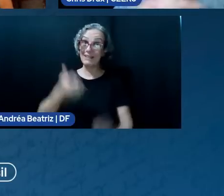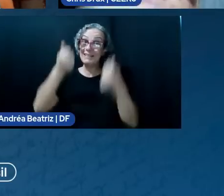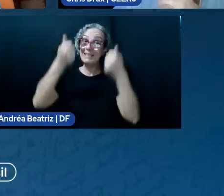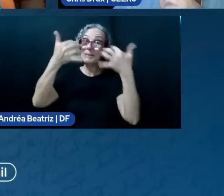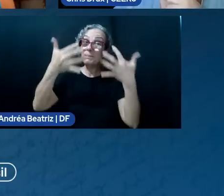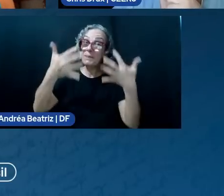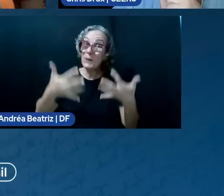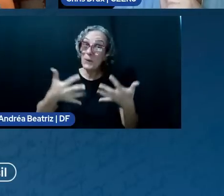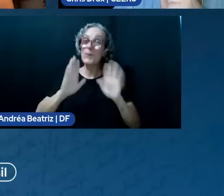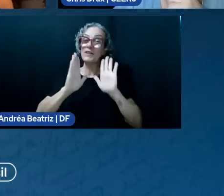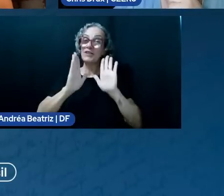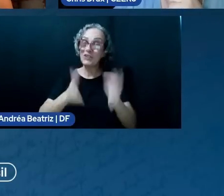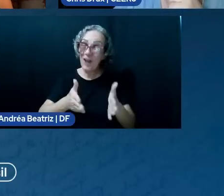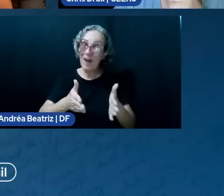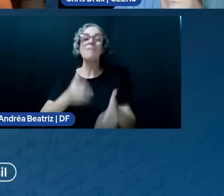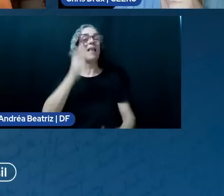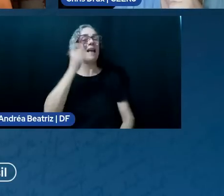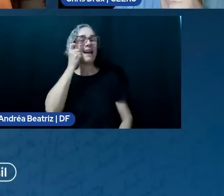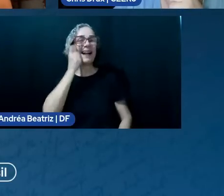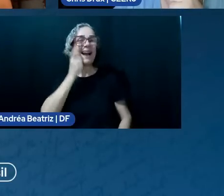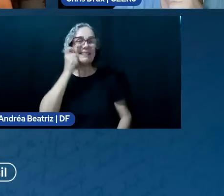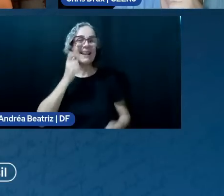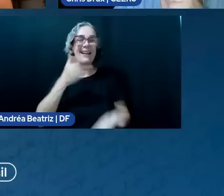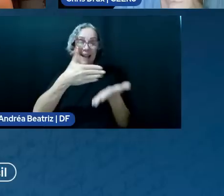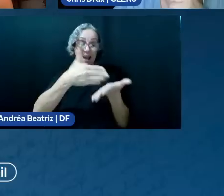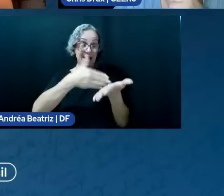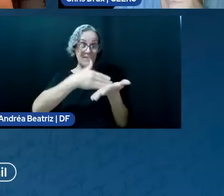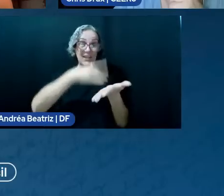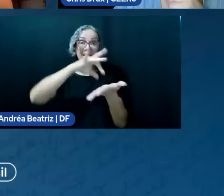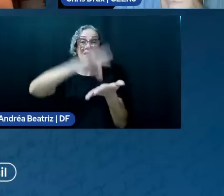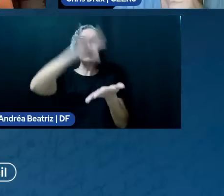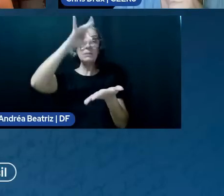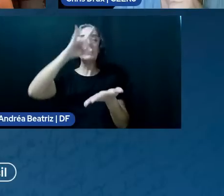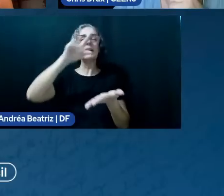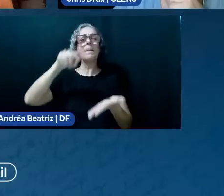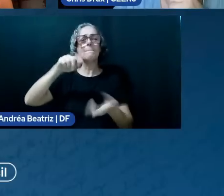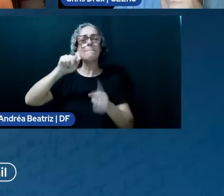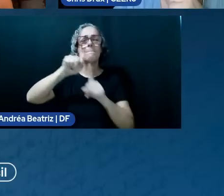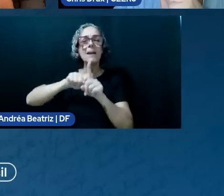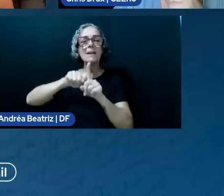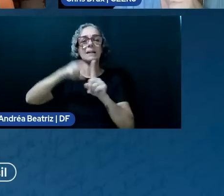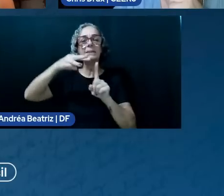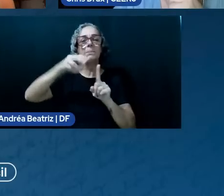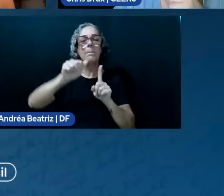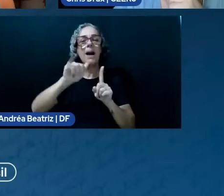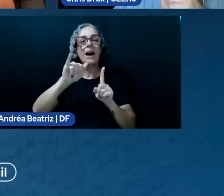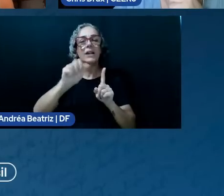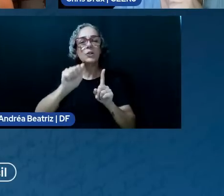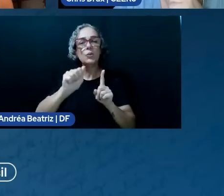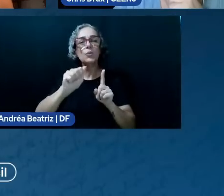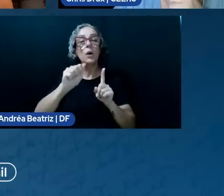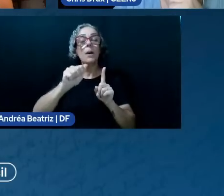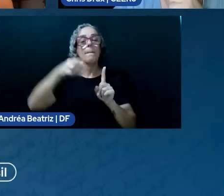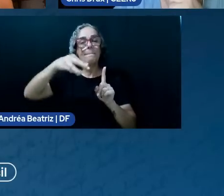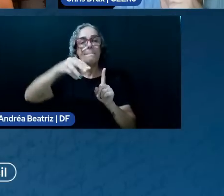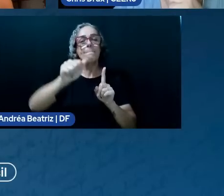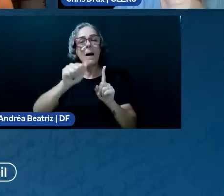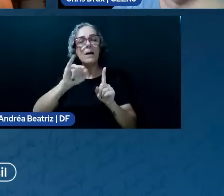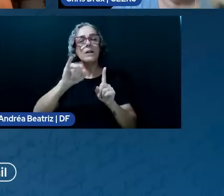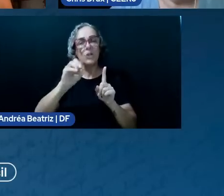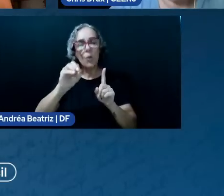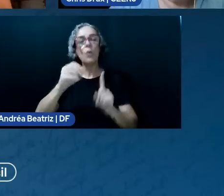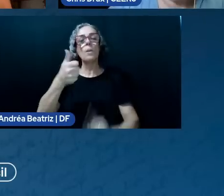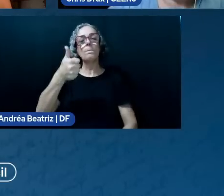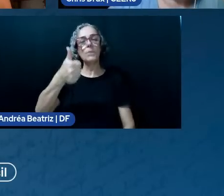pouquinho, Kardec, na Revista Espírita de maio de 1859, ele explora um pouco de